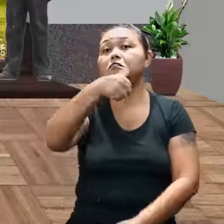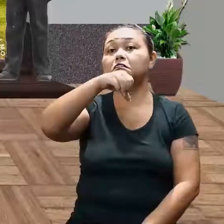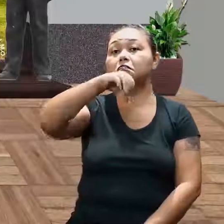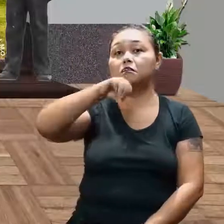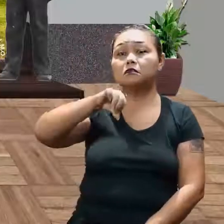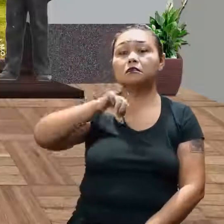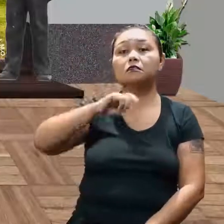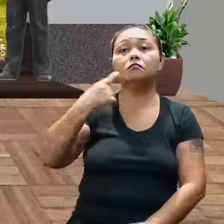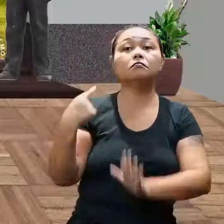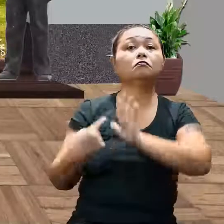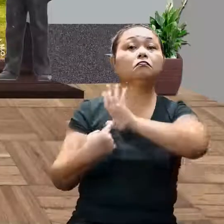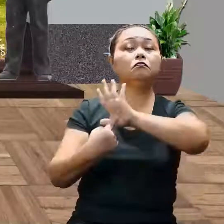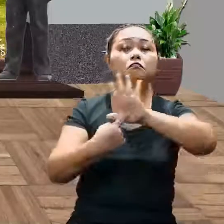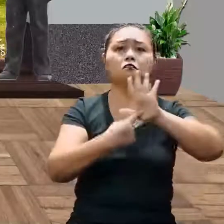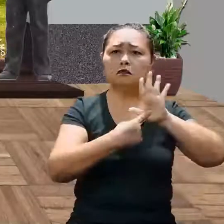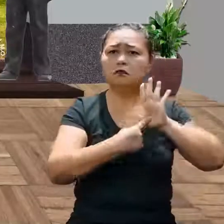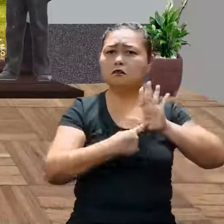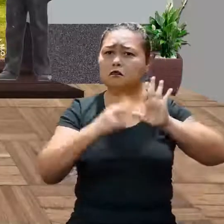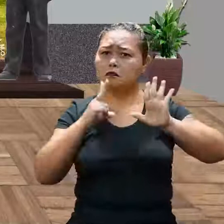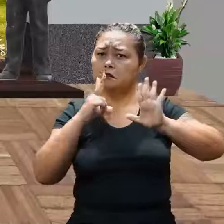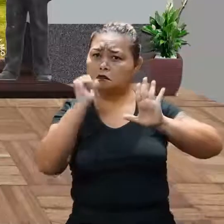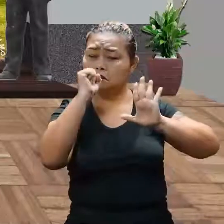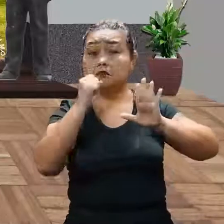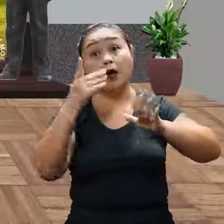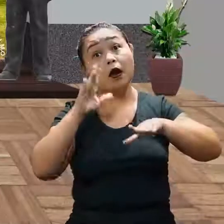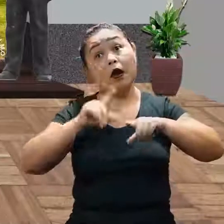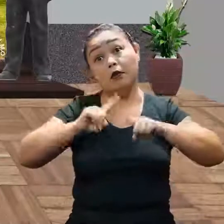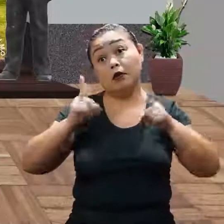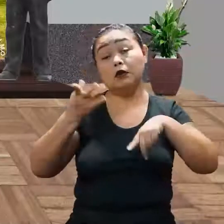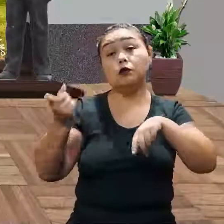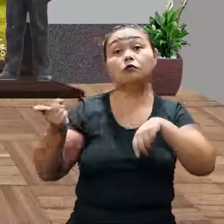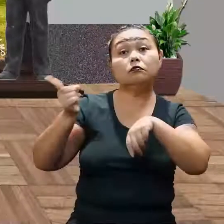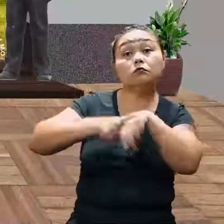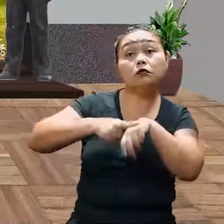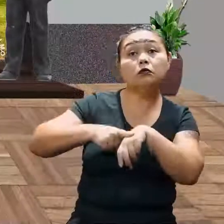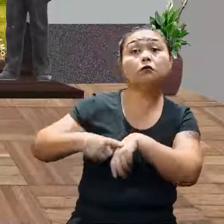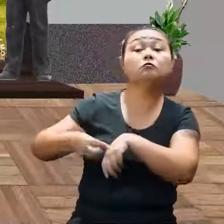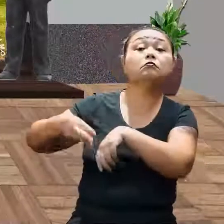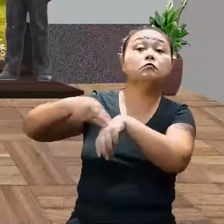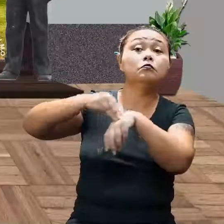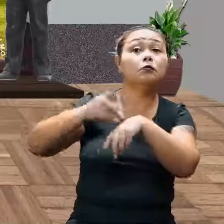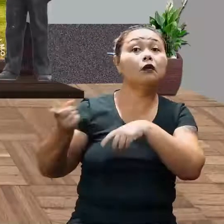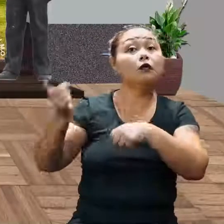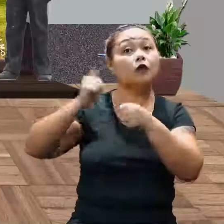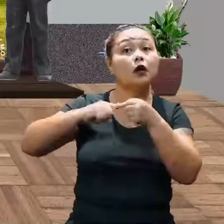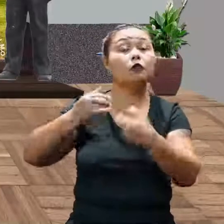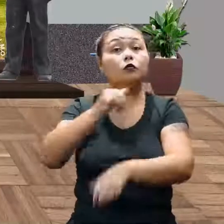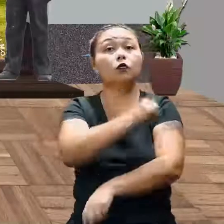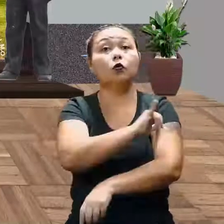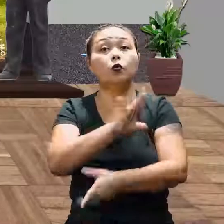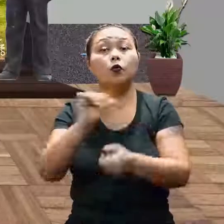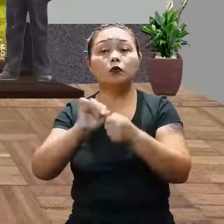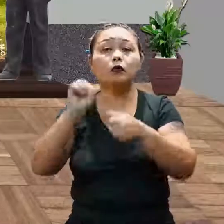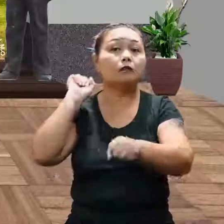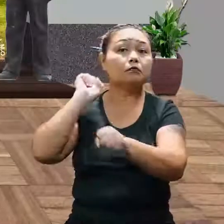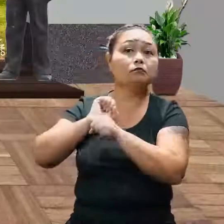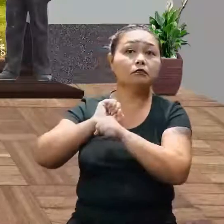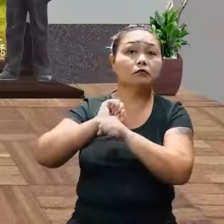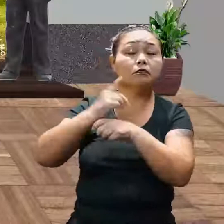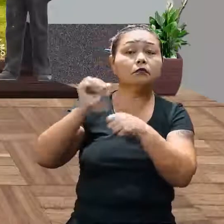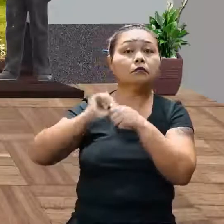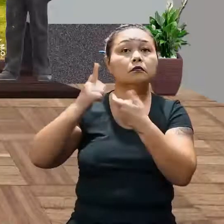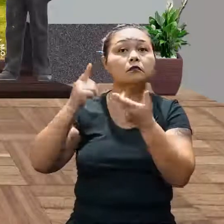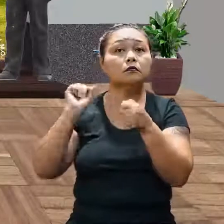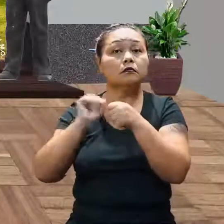1909 ele vai mostrar uma grande força. Apesar das doenças, apesar de ele ter ido para o Rio de Janeiro se tratar, apesar de ele ter dado uma pausa aí